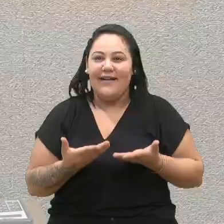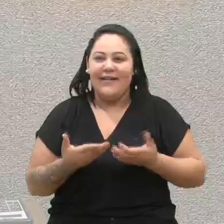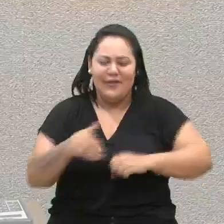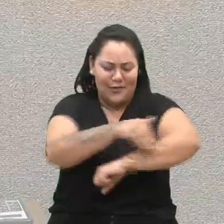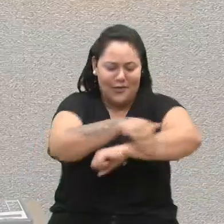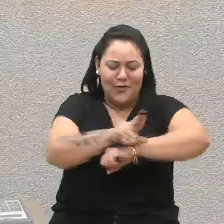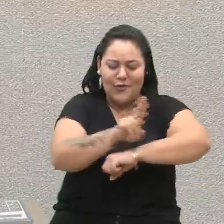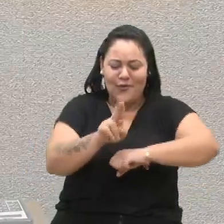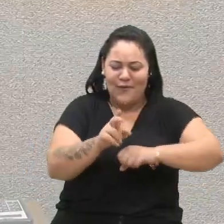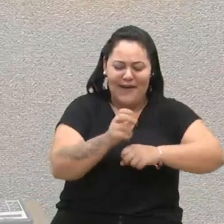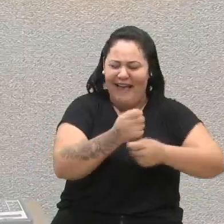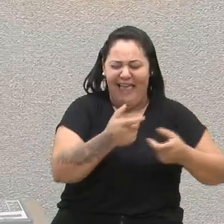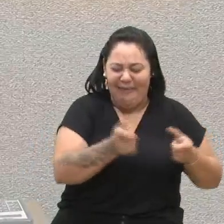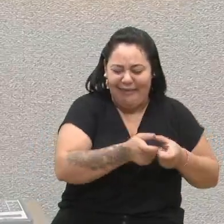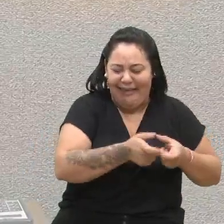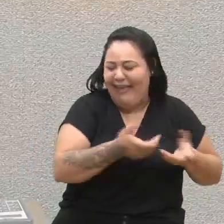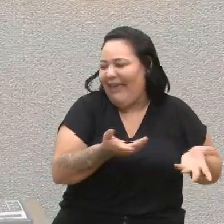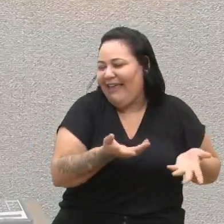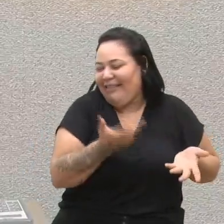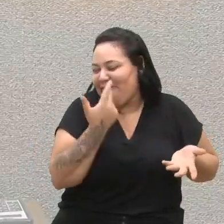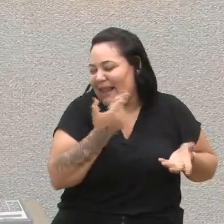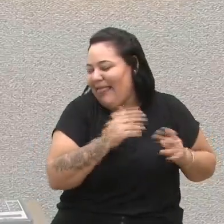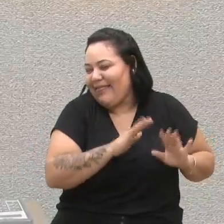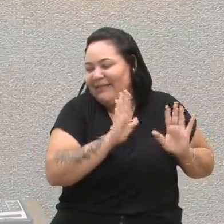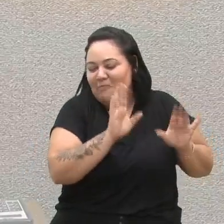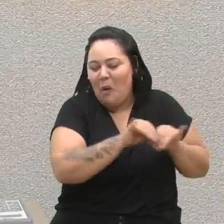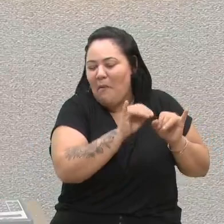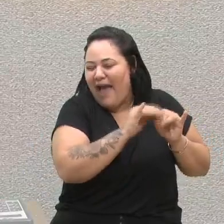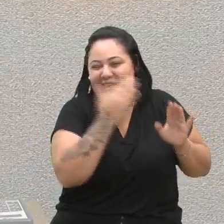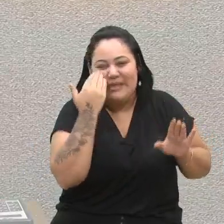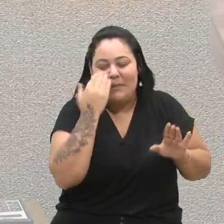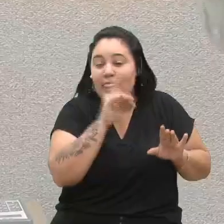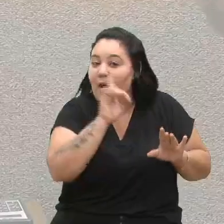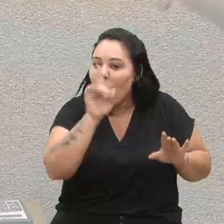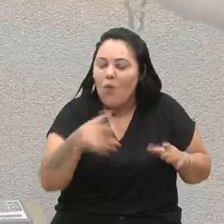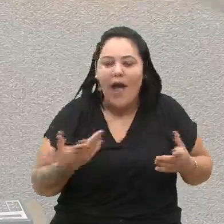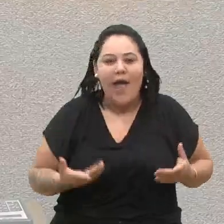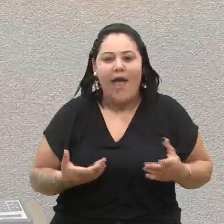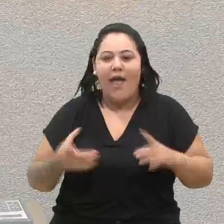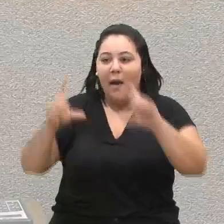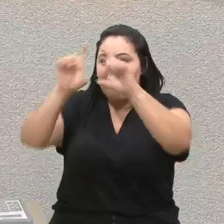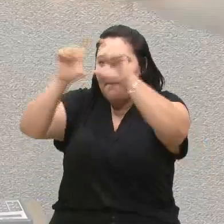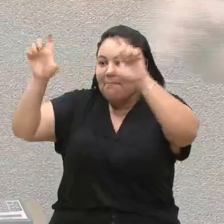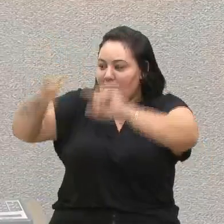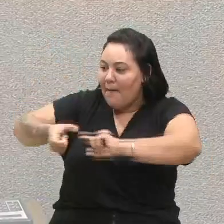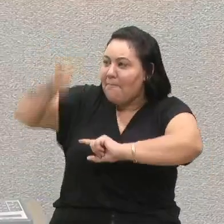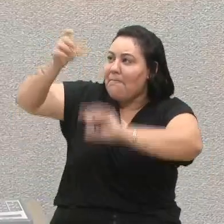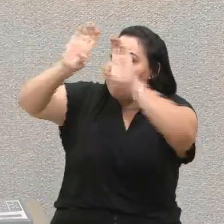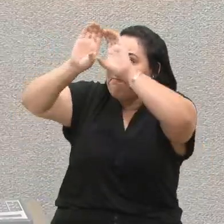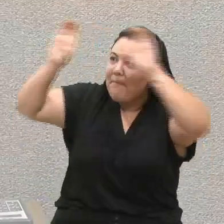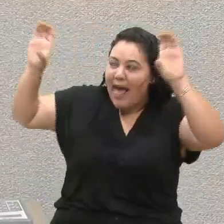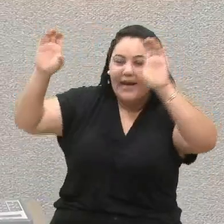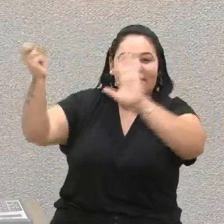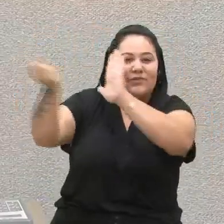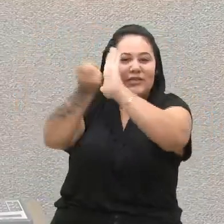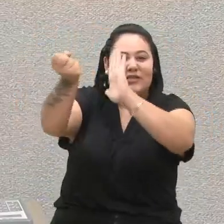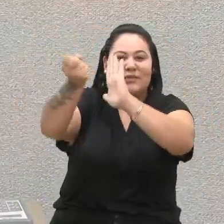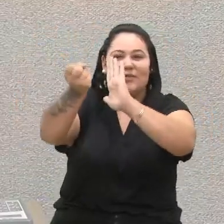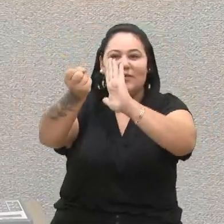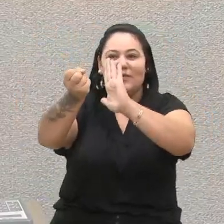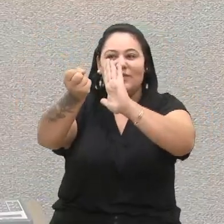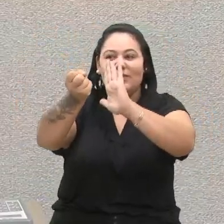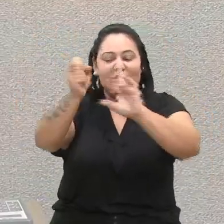pequena? Pode parecer, mas não é. A placa simbólica que eu dei para a família está na cama do